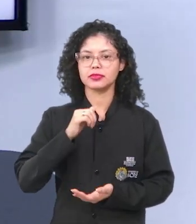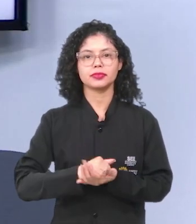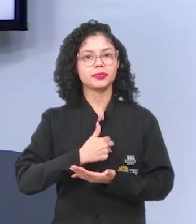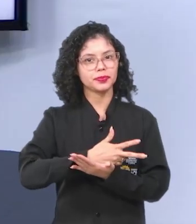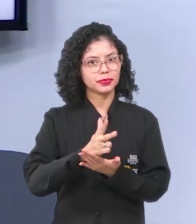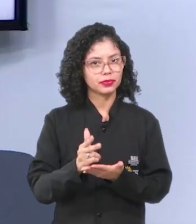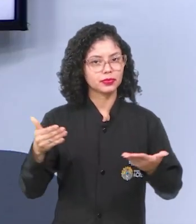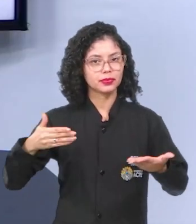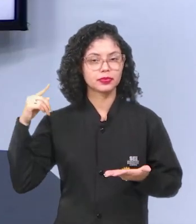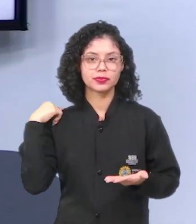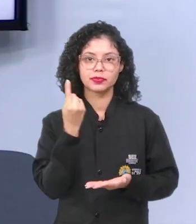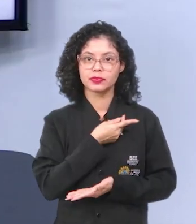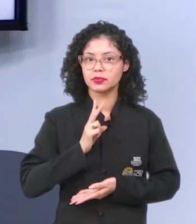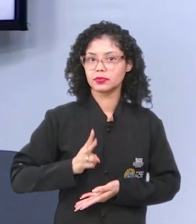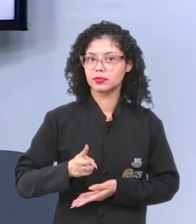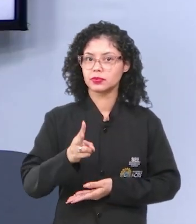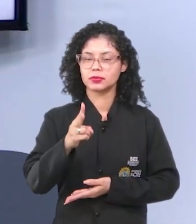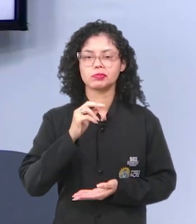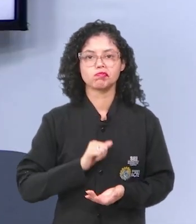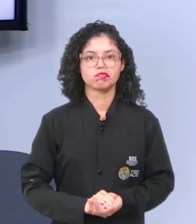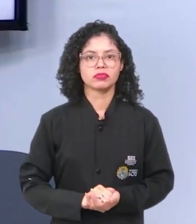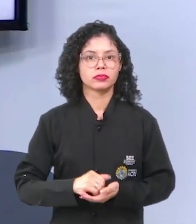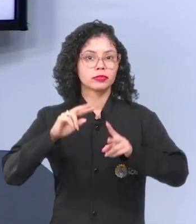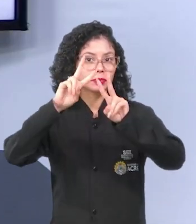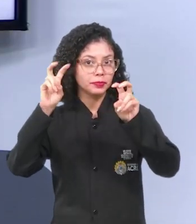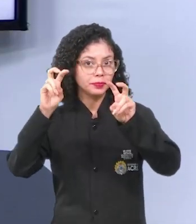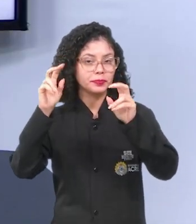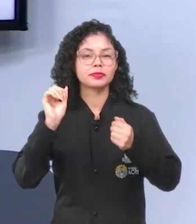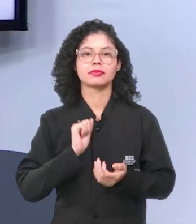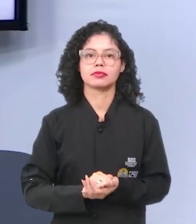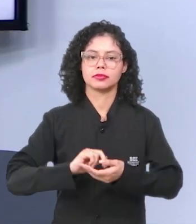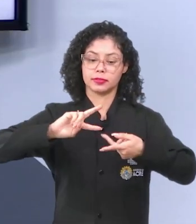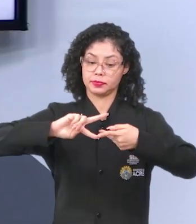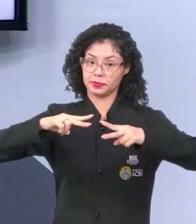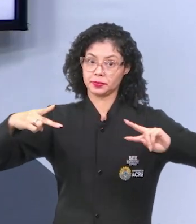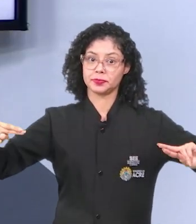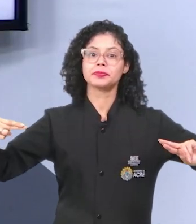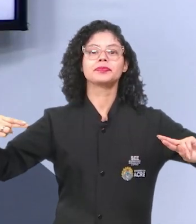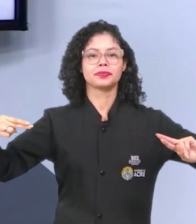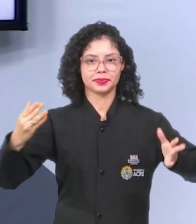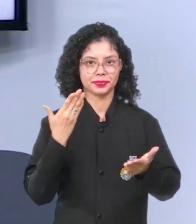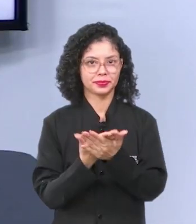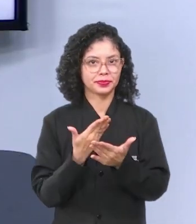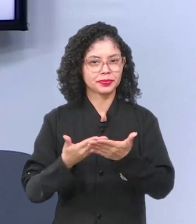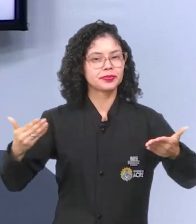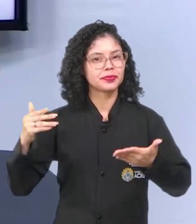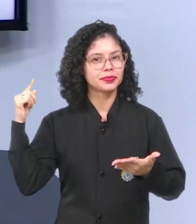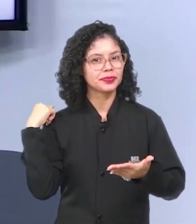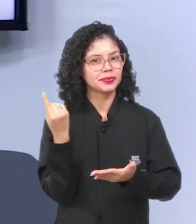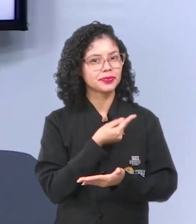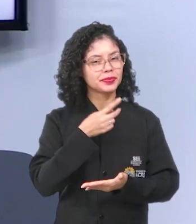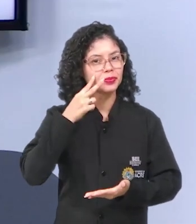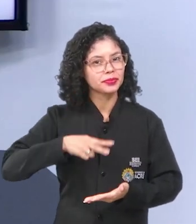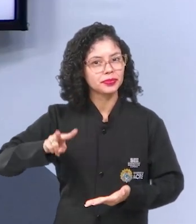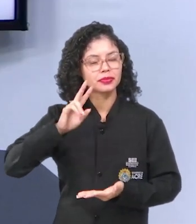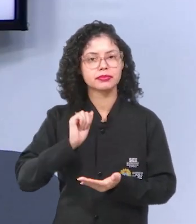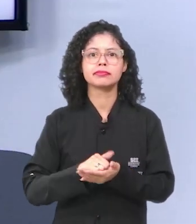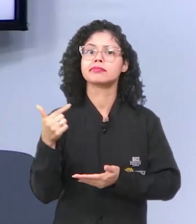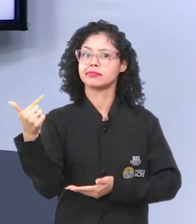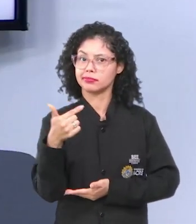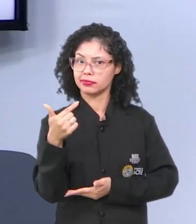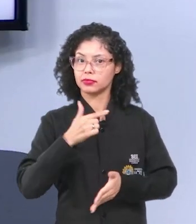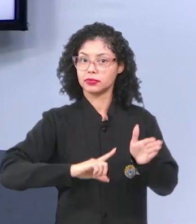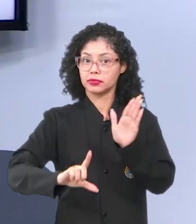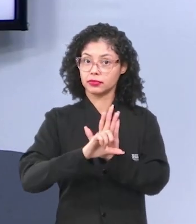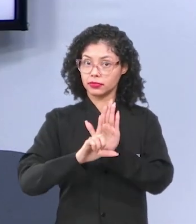e hoje vamos dar continuidade sobre a genética. Na aula de hoje vamos estar vendo a segunda lei